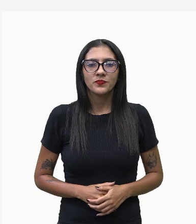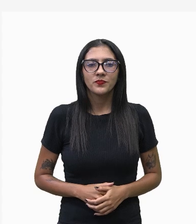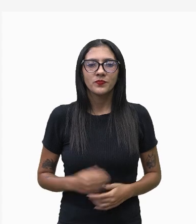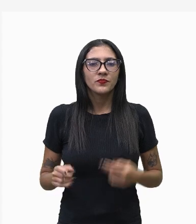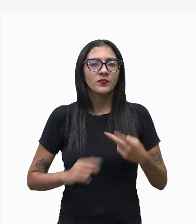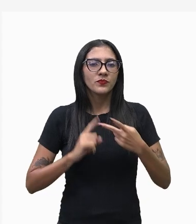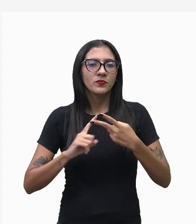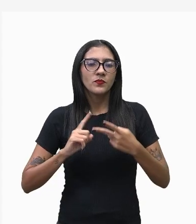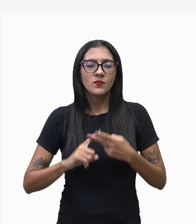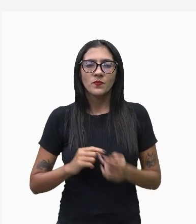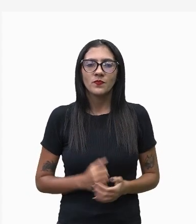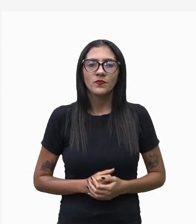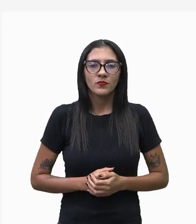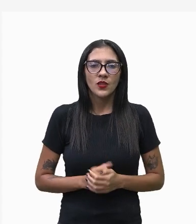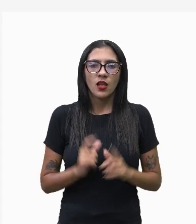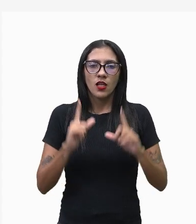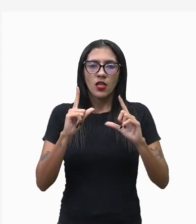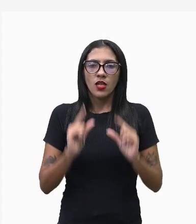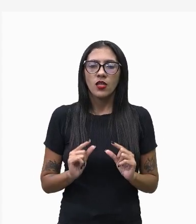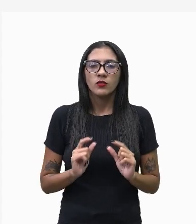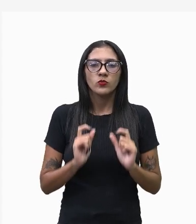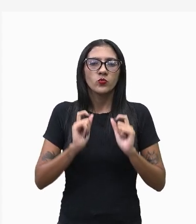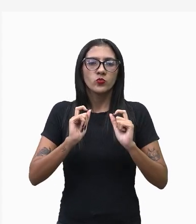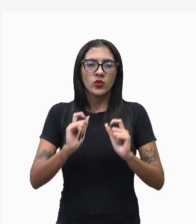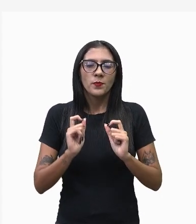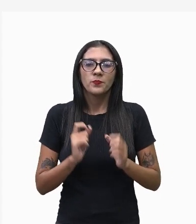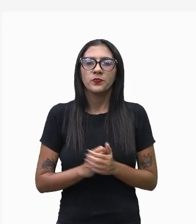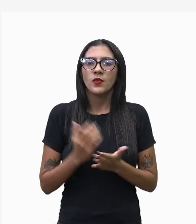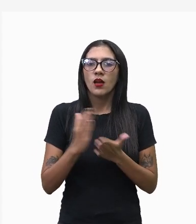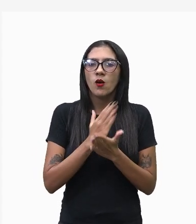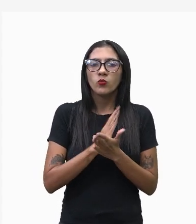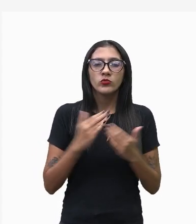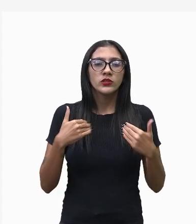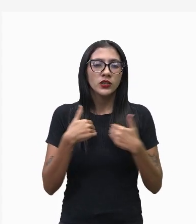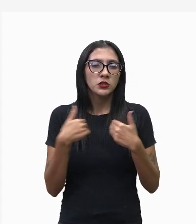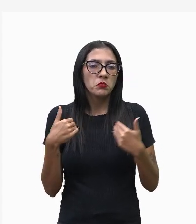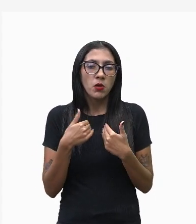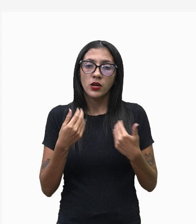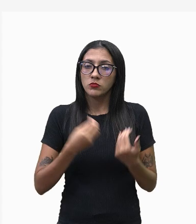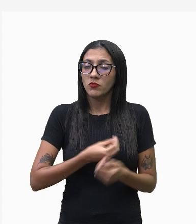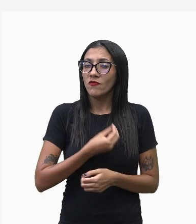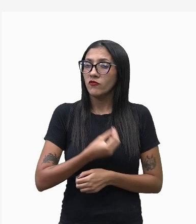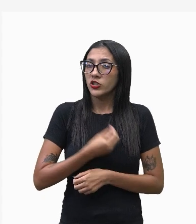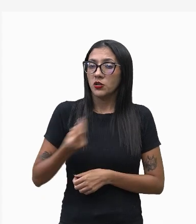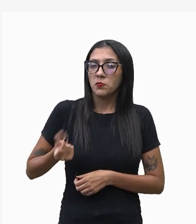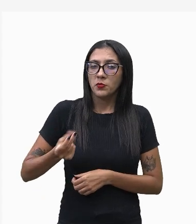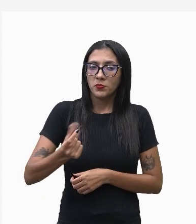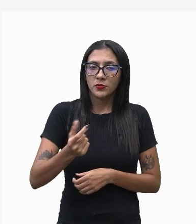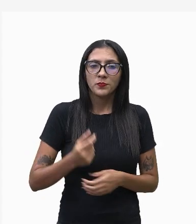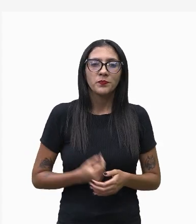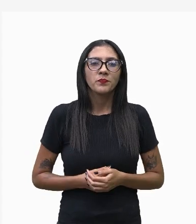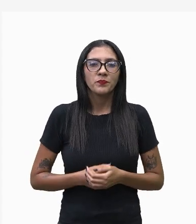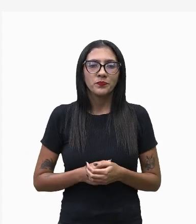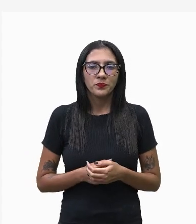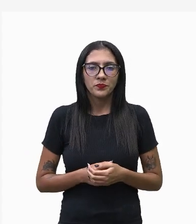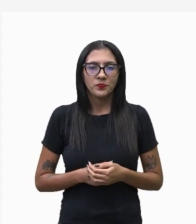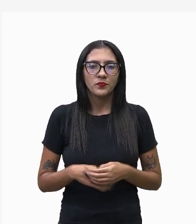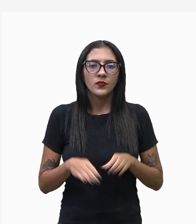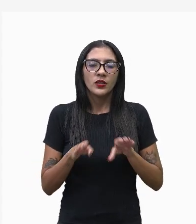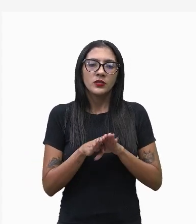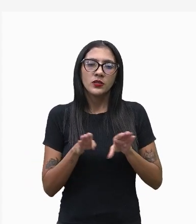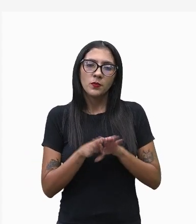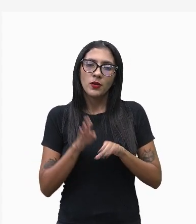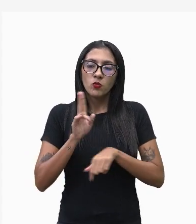de espécies, o que previne a extinção local das mesmas e promovem a recuperação de áreas degradadas.